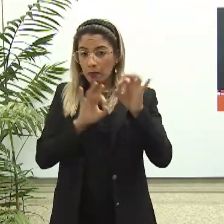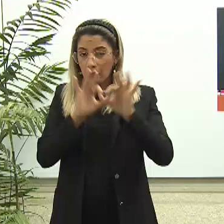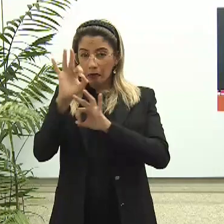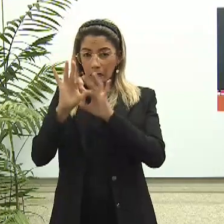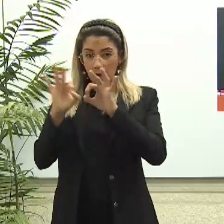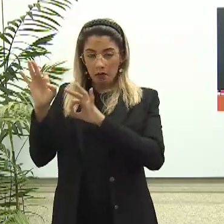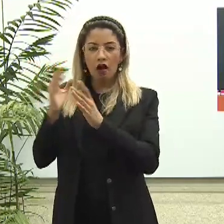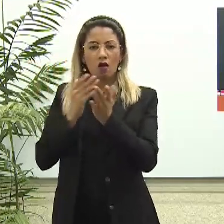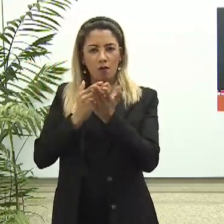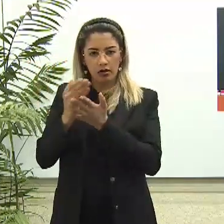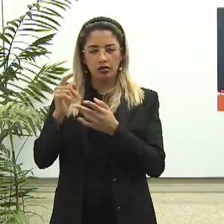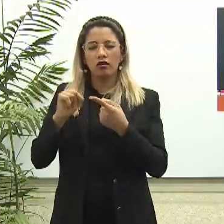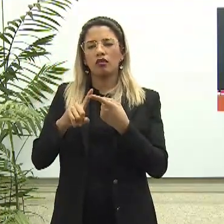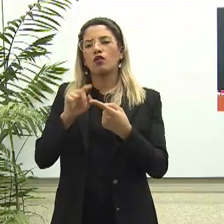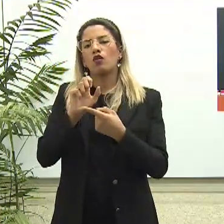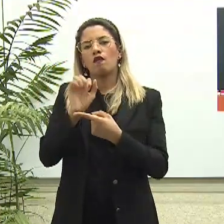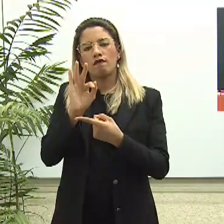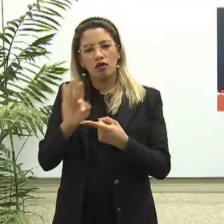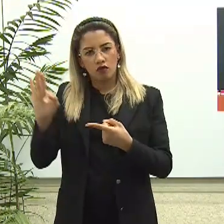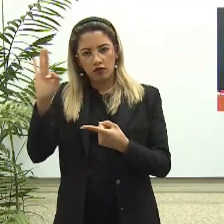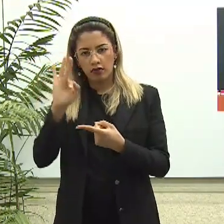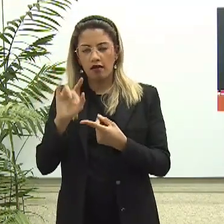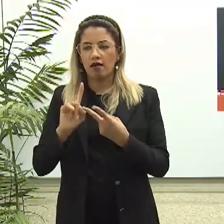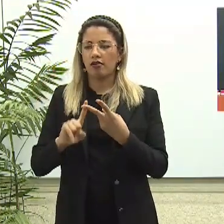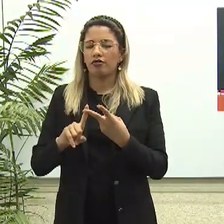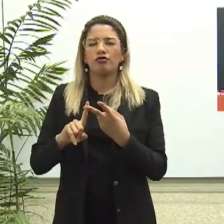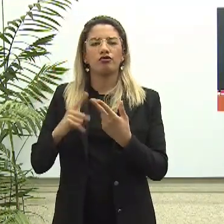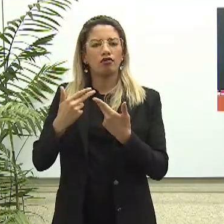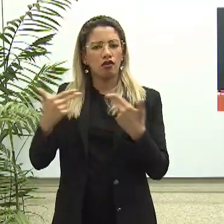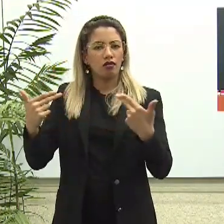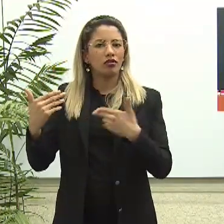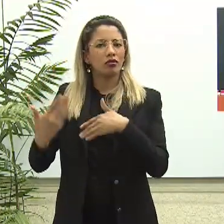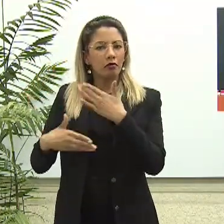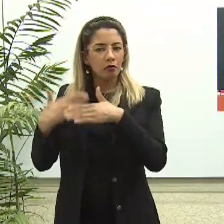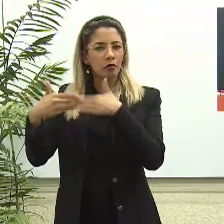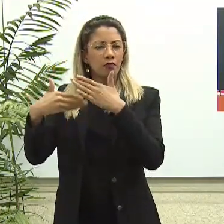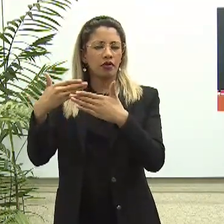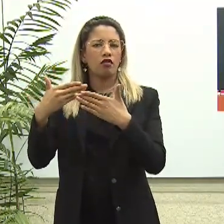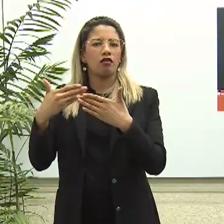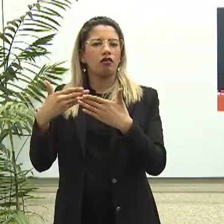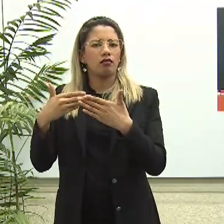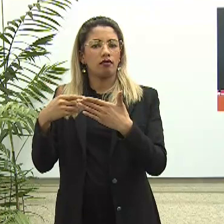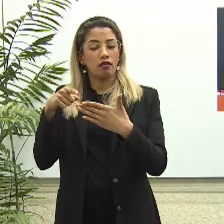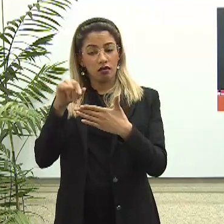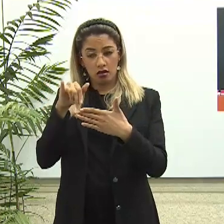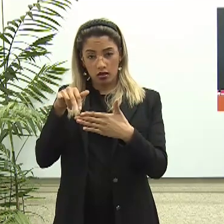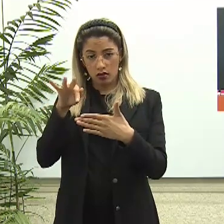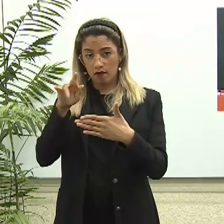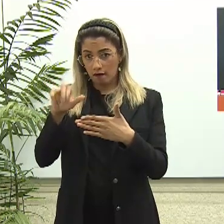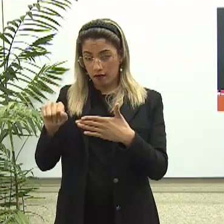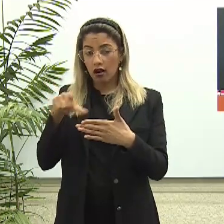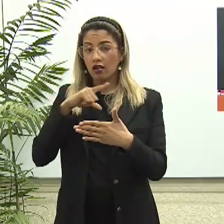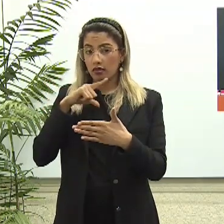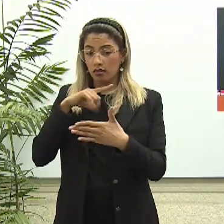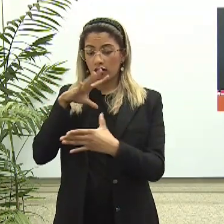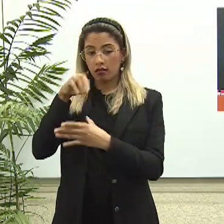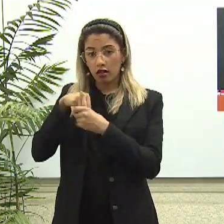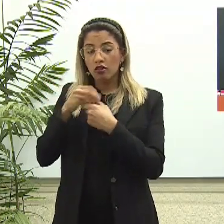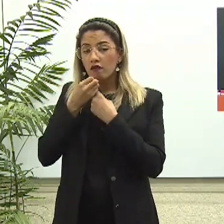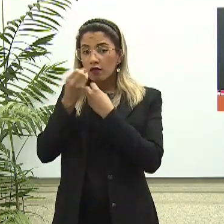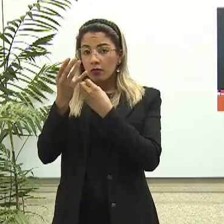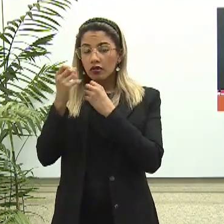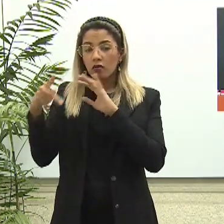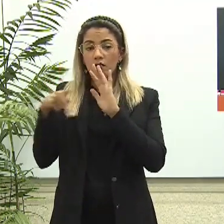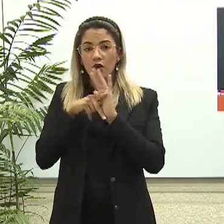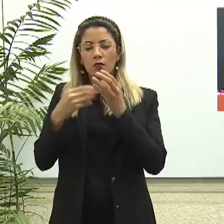Universidades a começar dos arranjos produtivos e essas infraestruturas tiverem dados aqui sobre a nossa